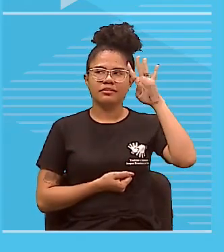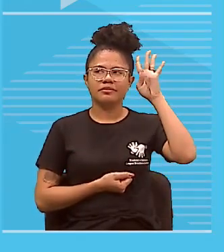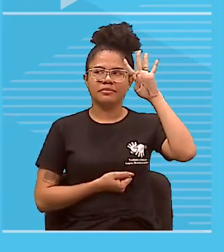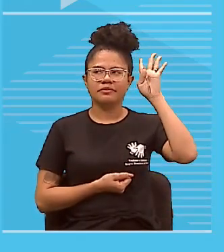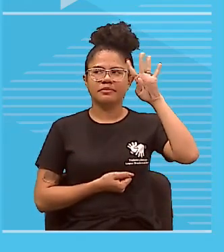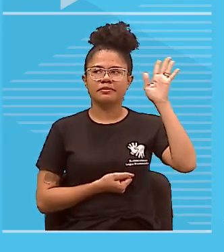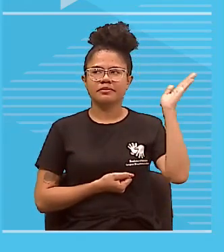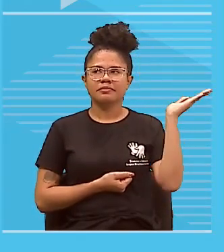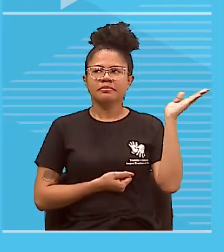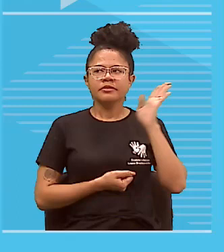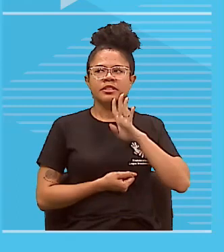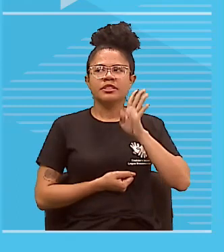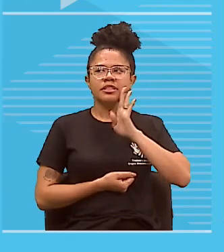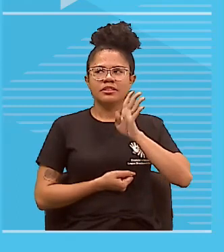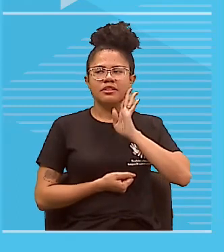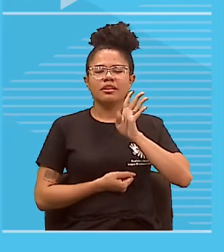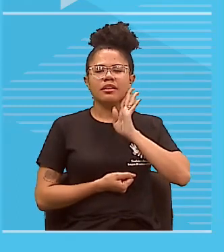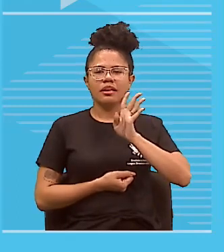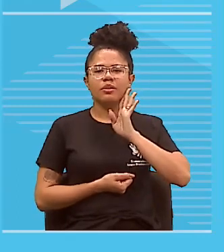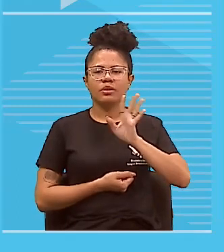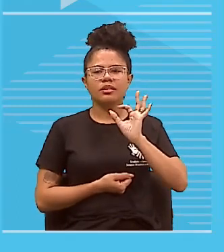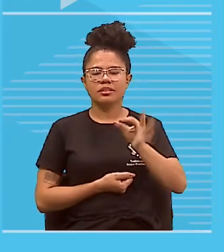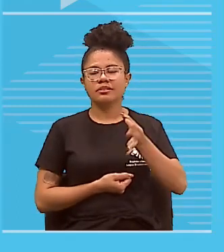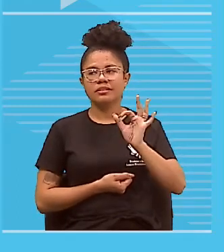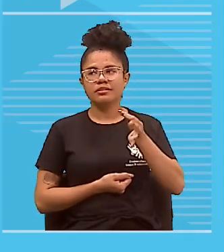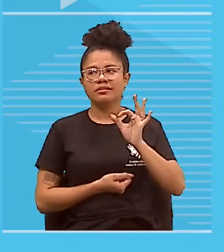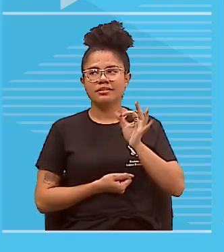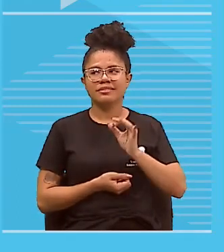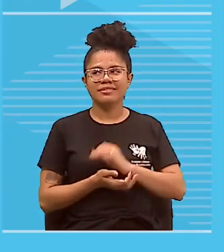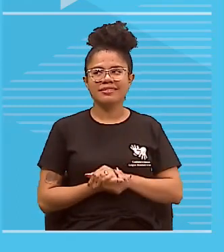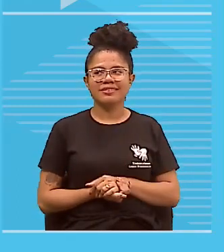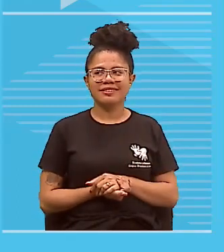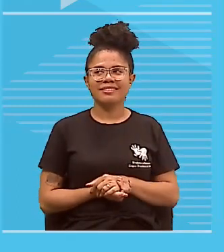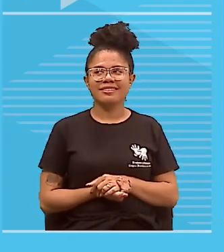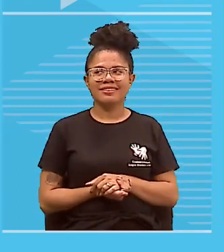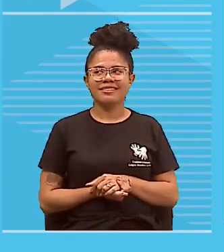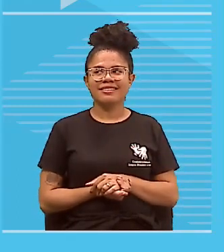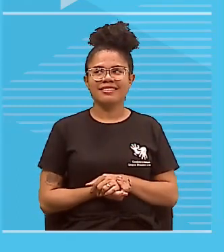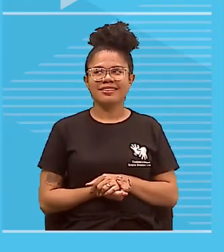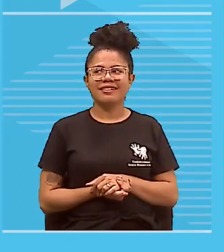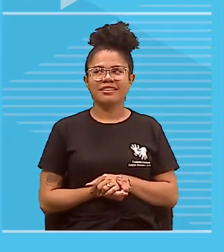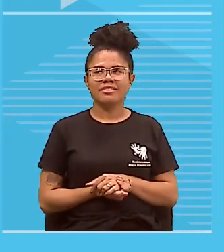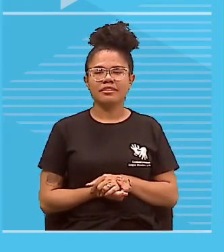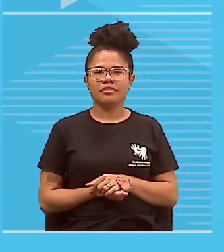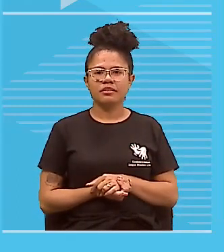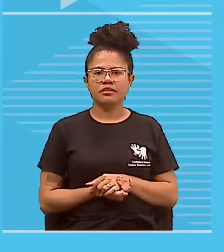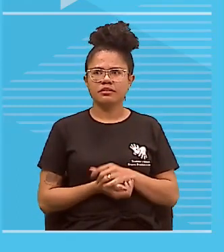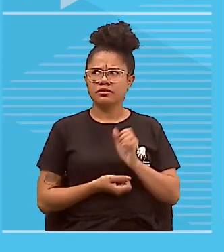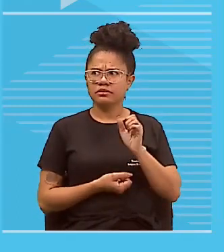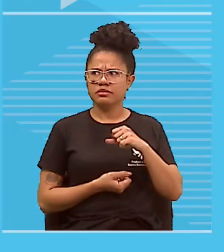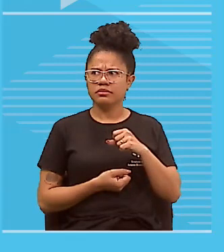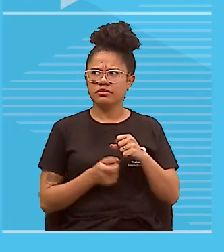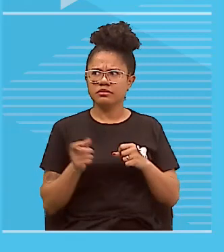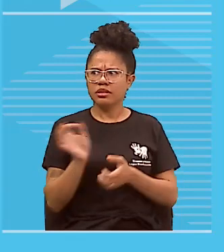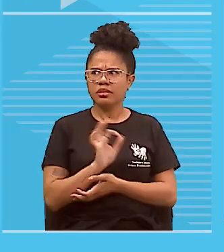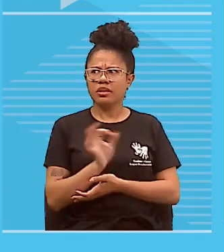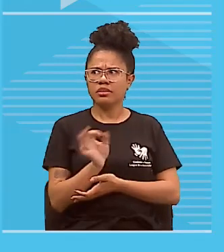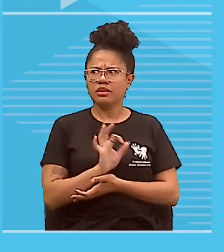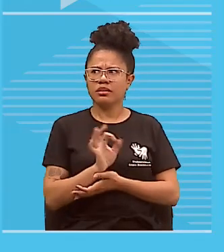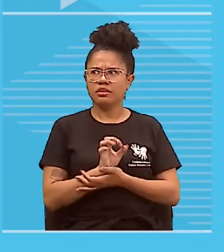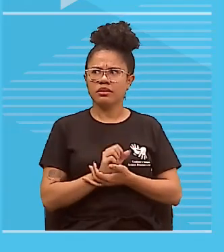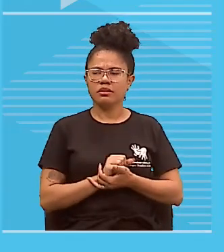tóxico e ele é letal se inalado em altas dosagens, né? ele é tóxico,